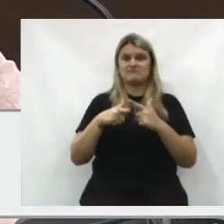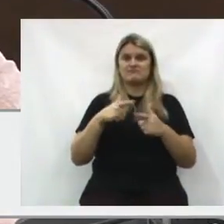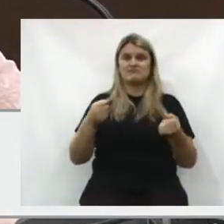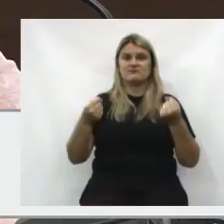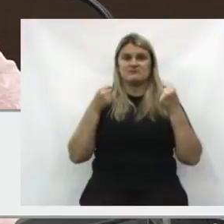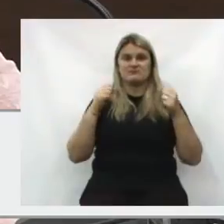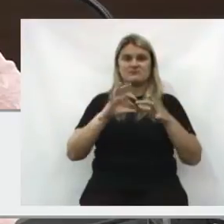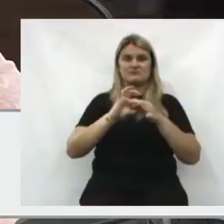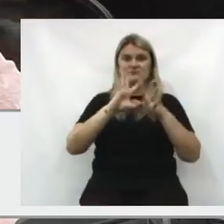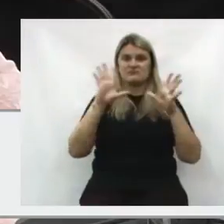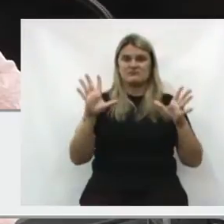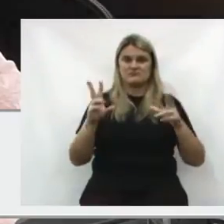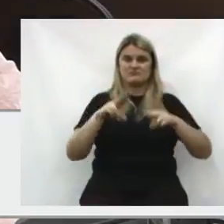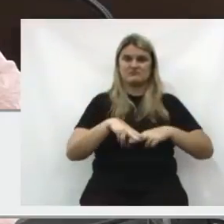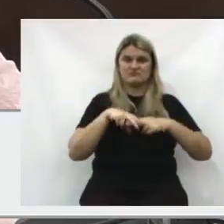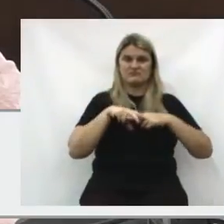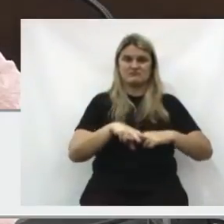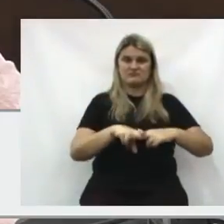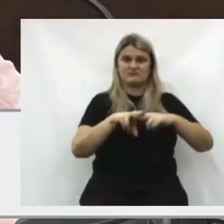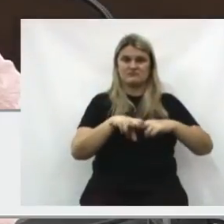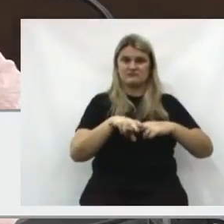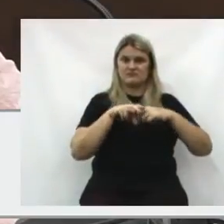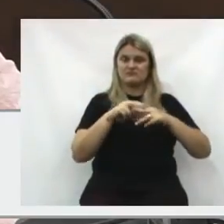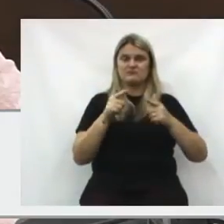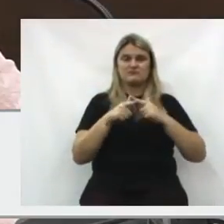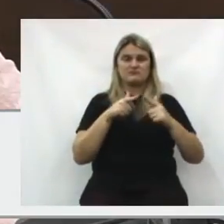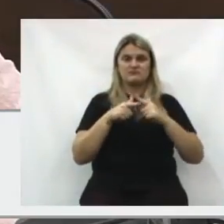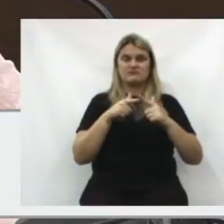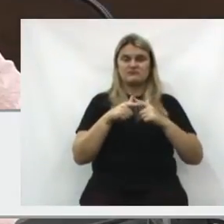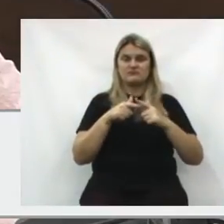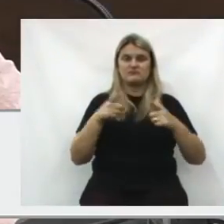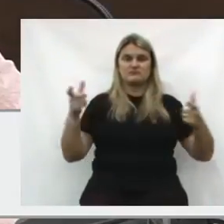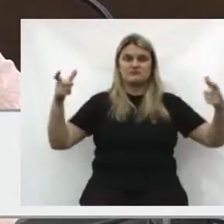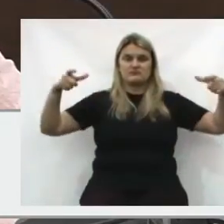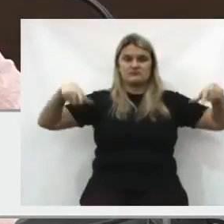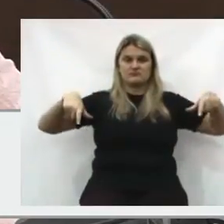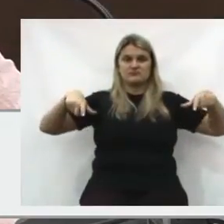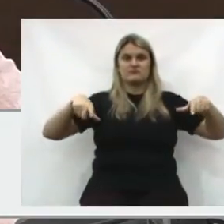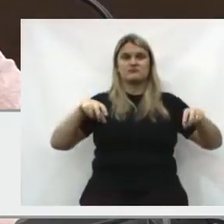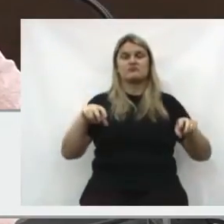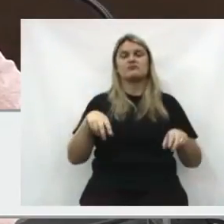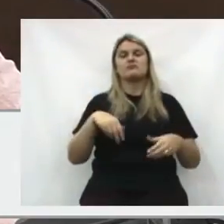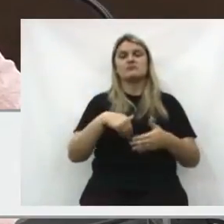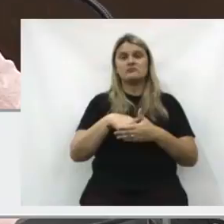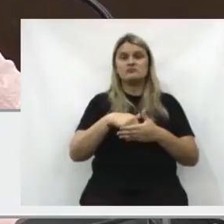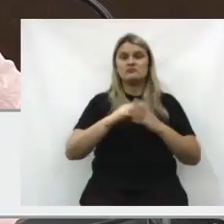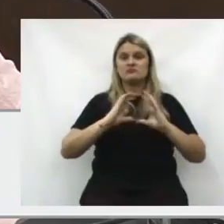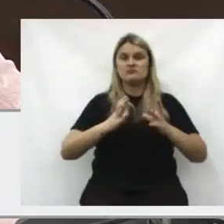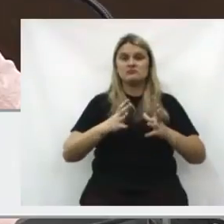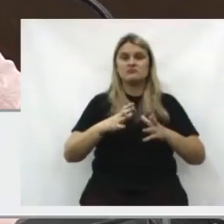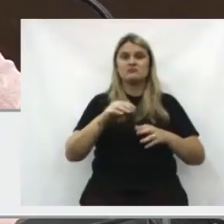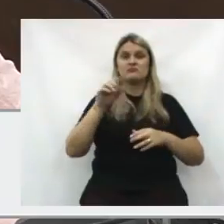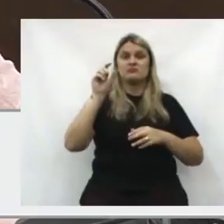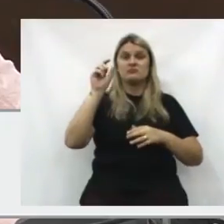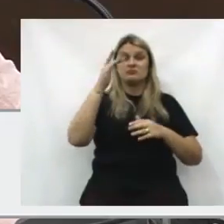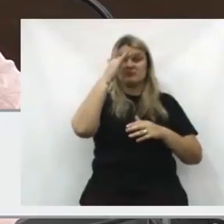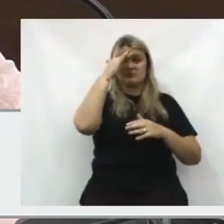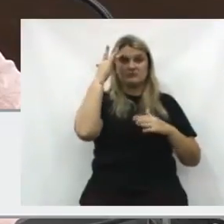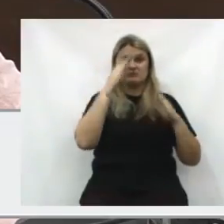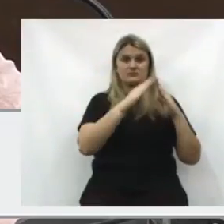causando a danificação dos equipamentos dos parques e academia. Os campos de futebol têm